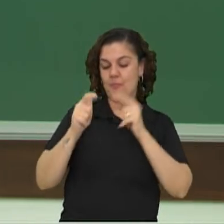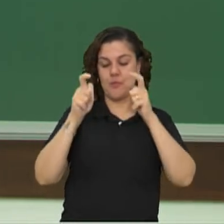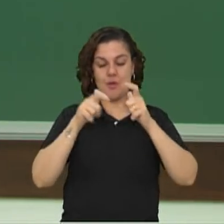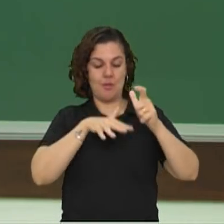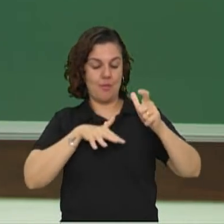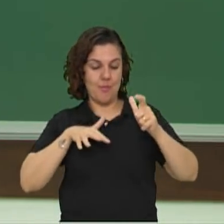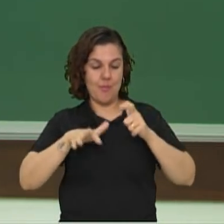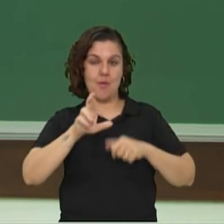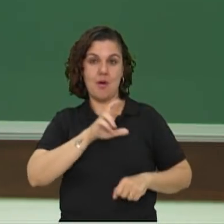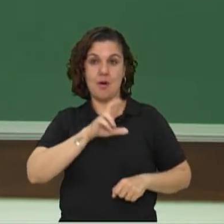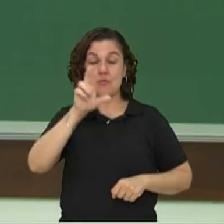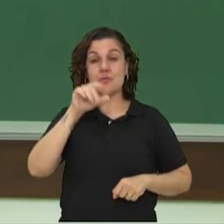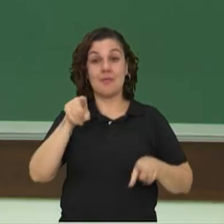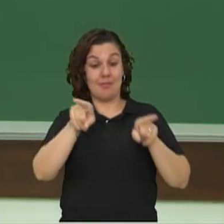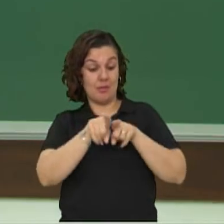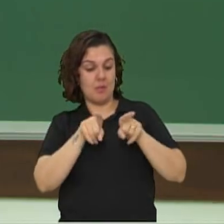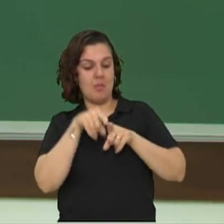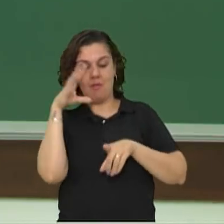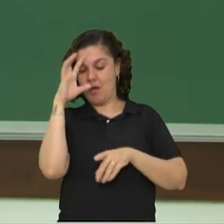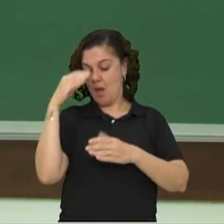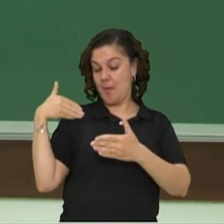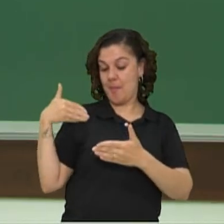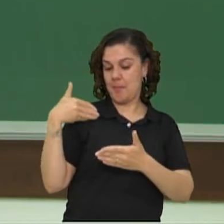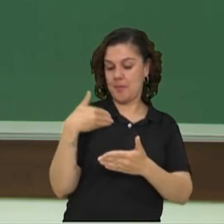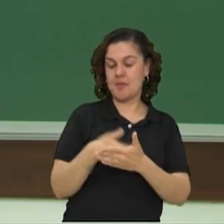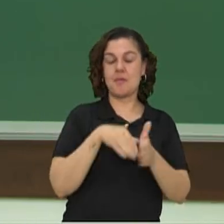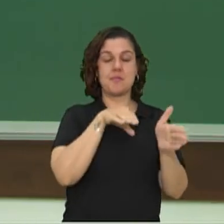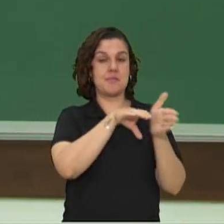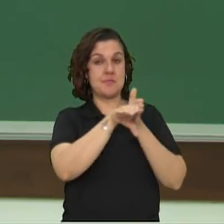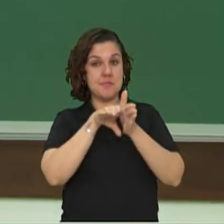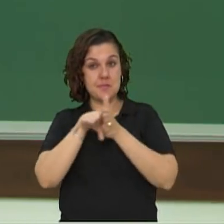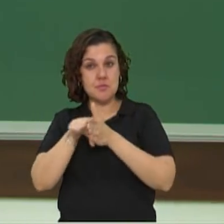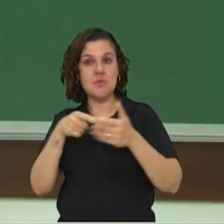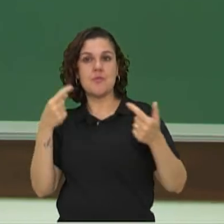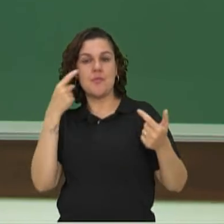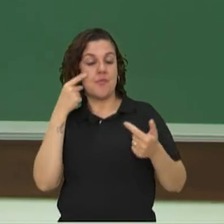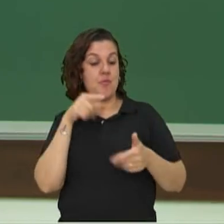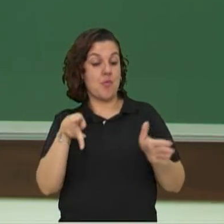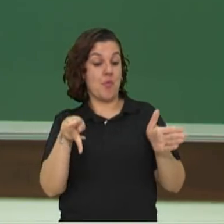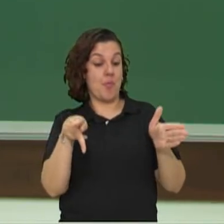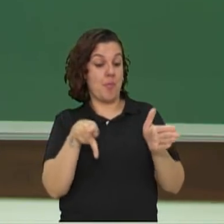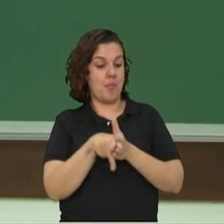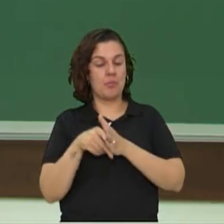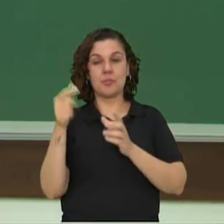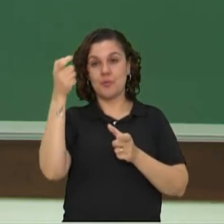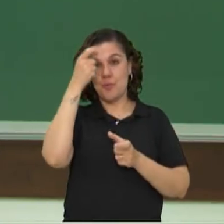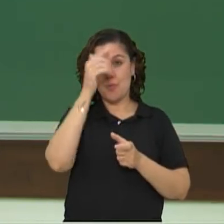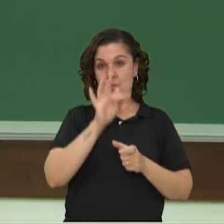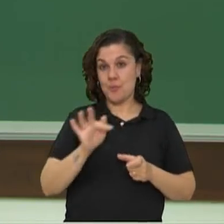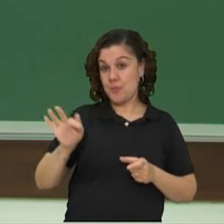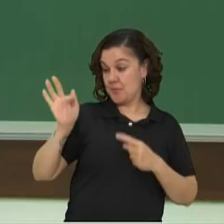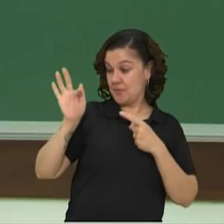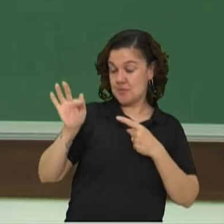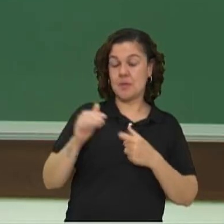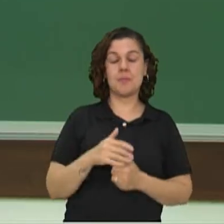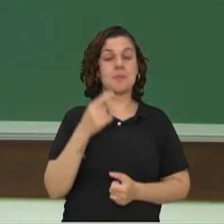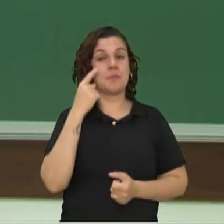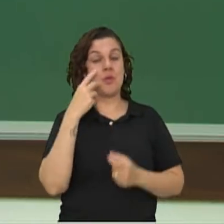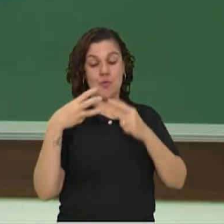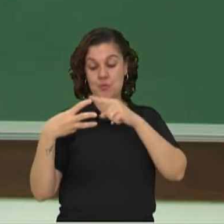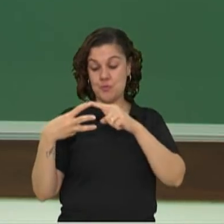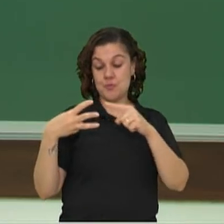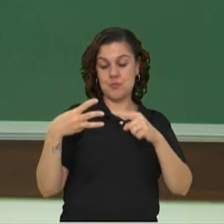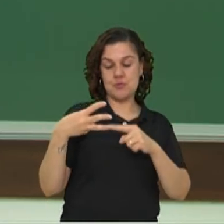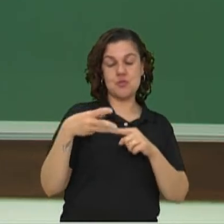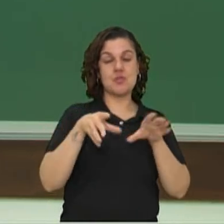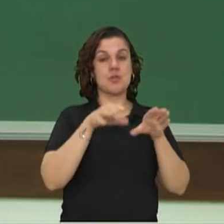religioso e do conhecimento científico, que foi o caso das universidades, né? Lá vocês viram que, quando eu comentei com vocês, de que haviam 3